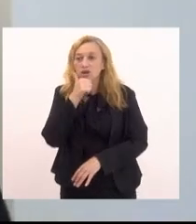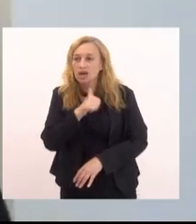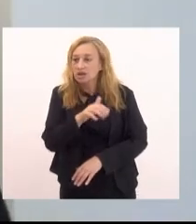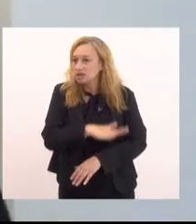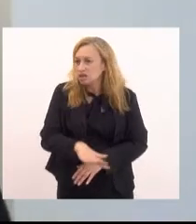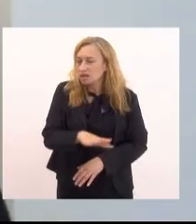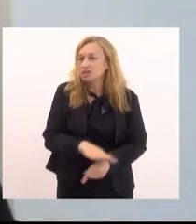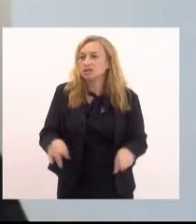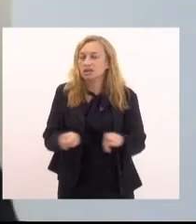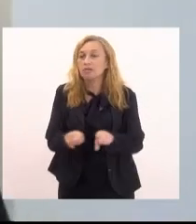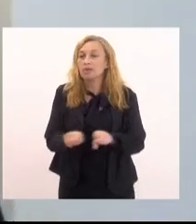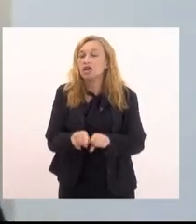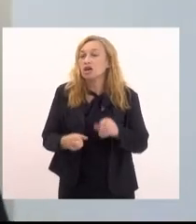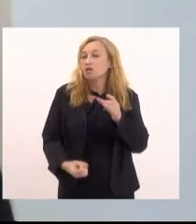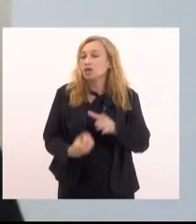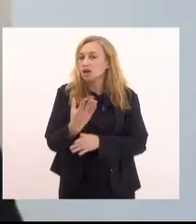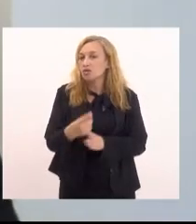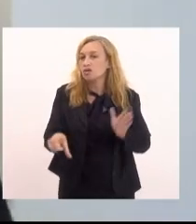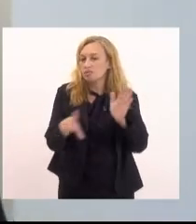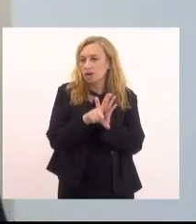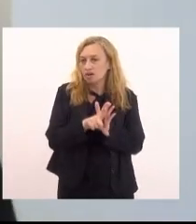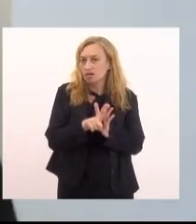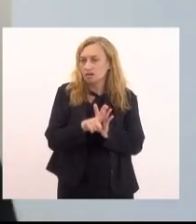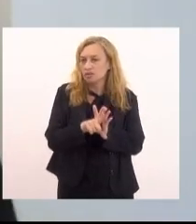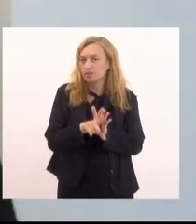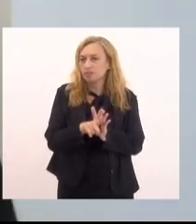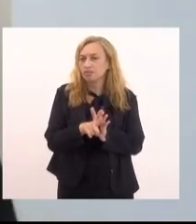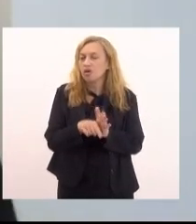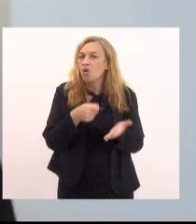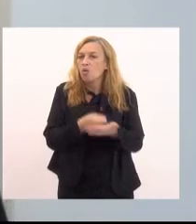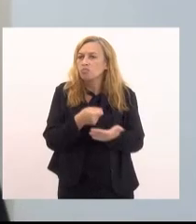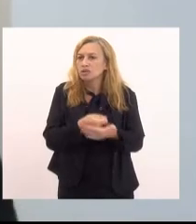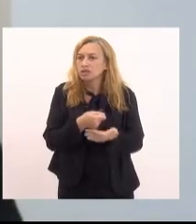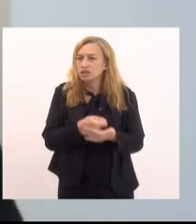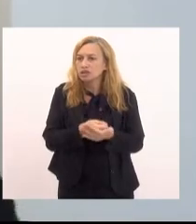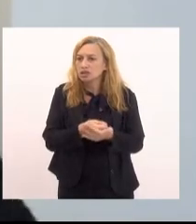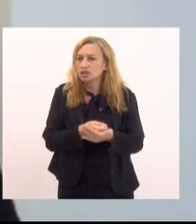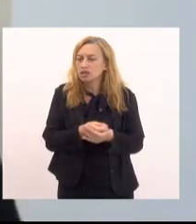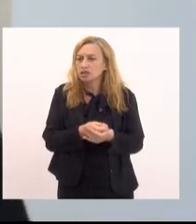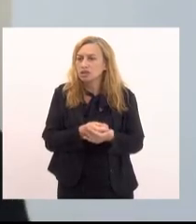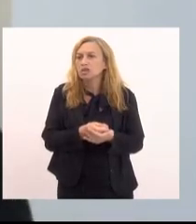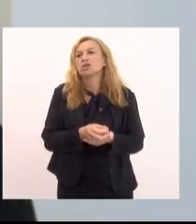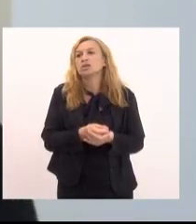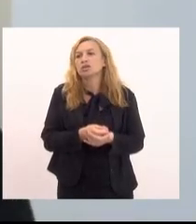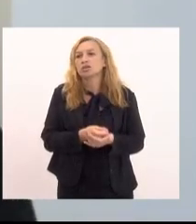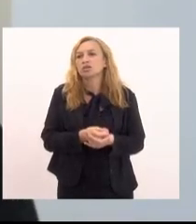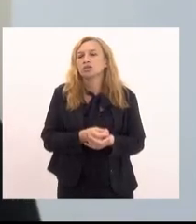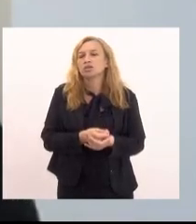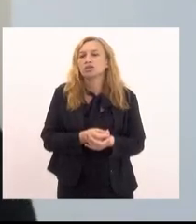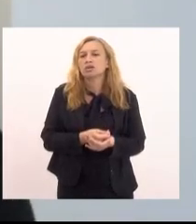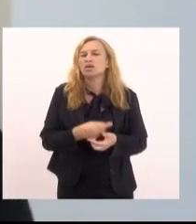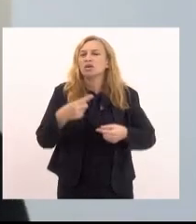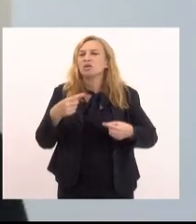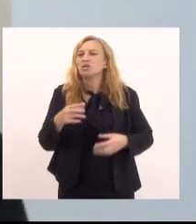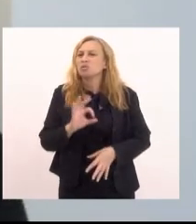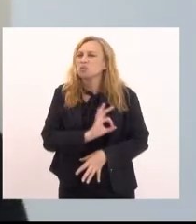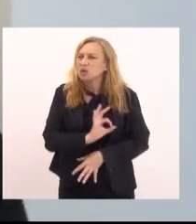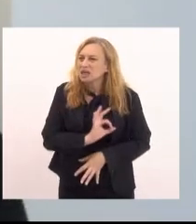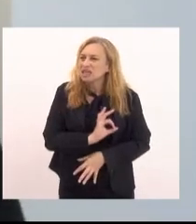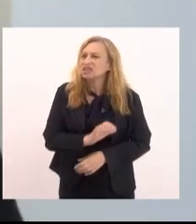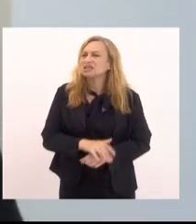que fui autor de um projeto que obriga com que as ocorrências de polícia, as